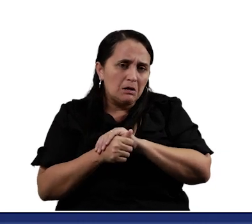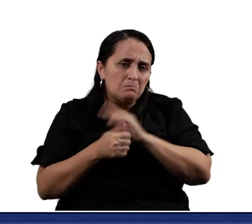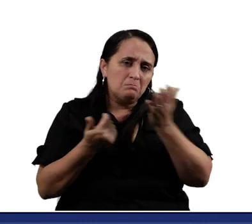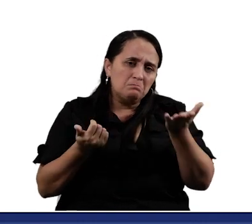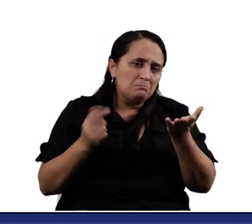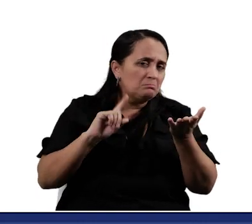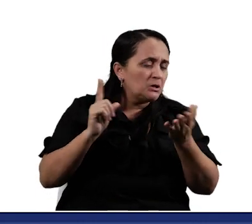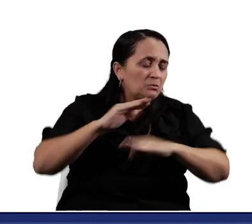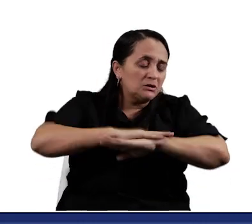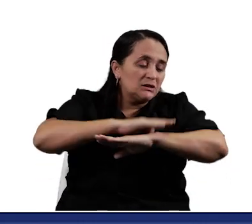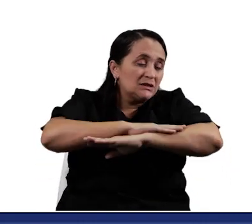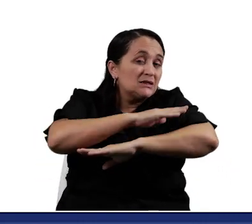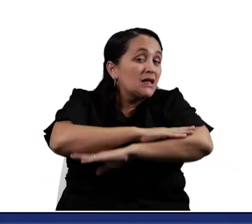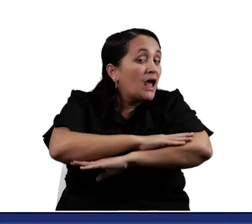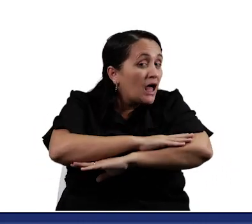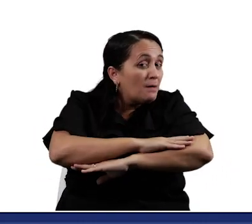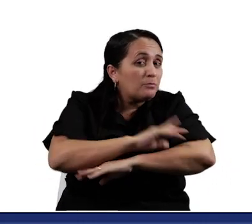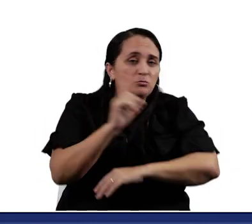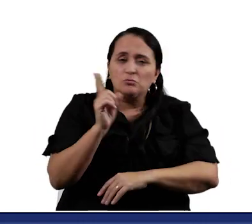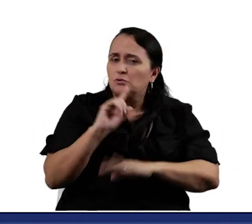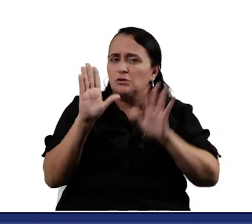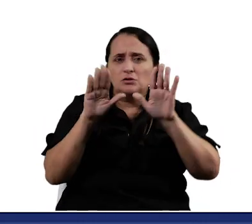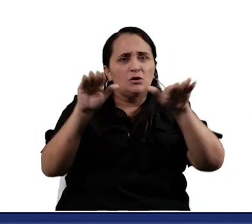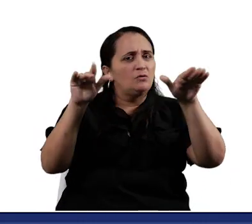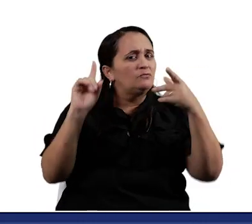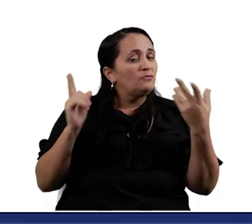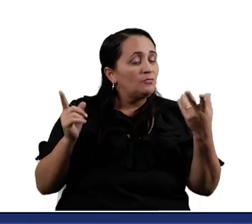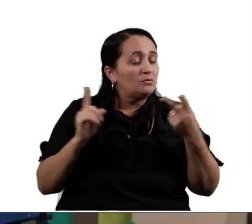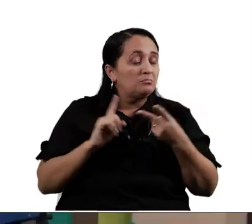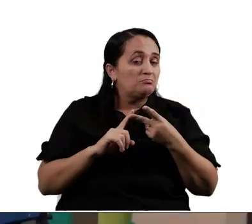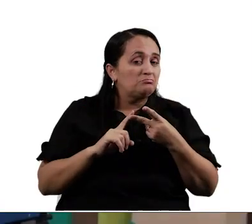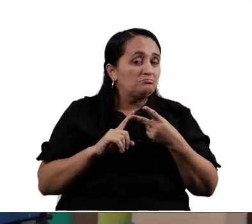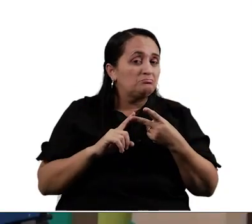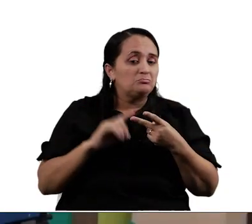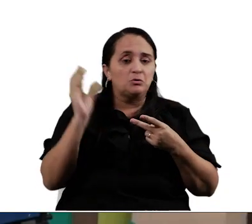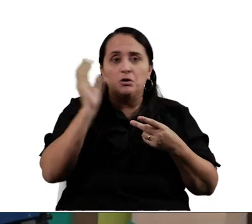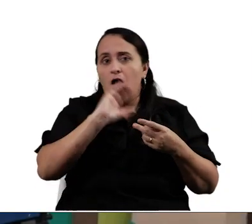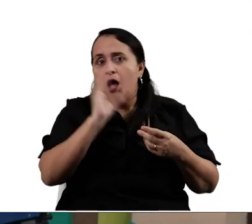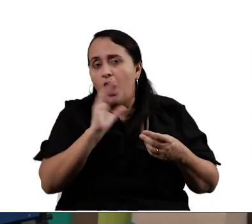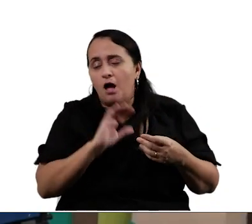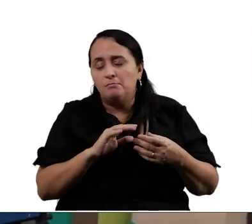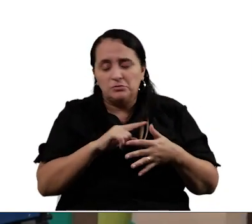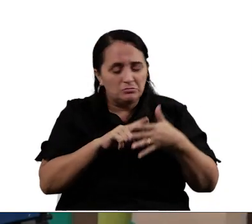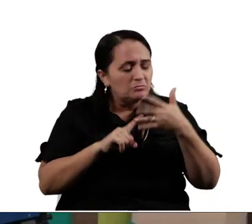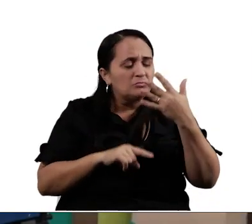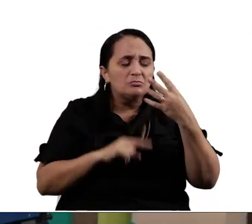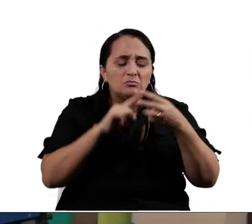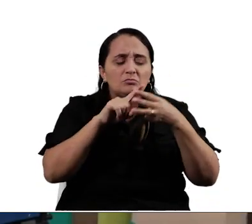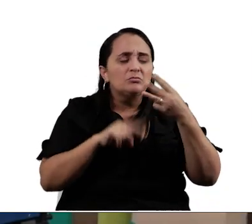prestou atenção? Porque o sapo saiu correndo muito rápido? Qual a resposta?